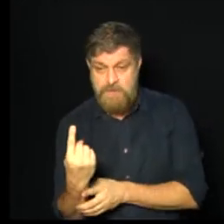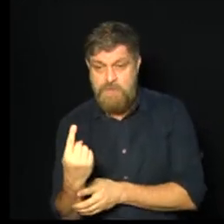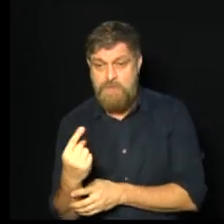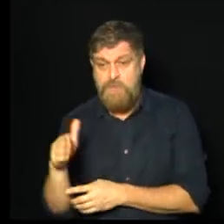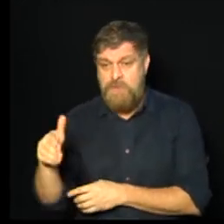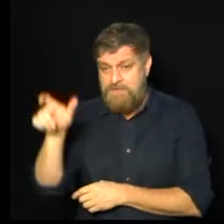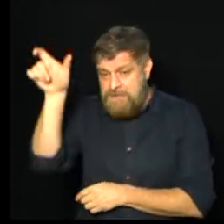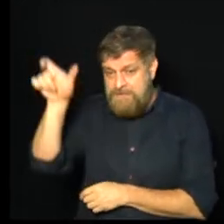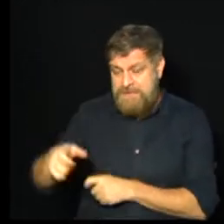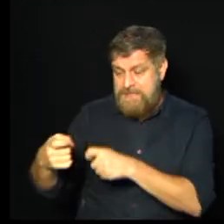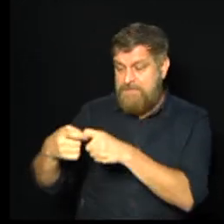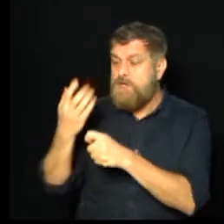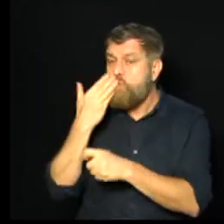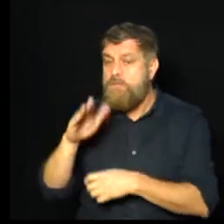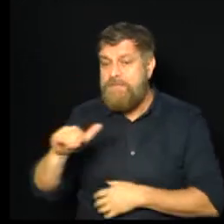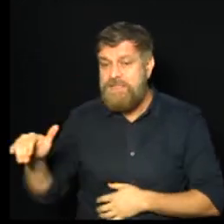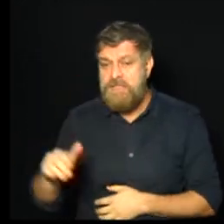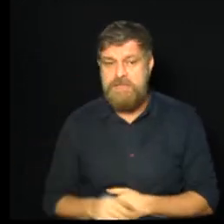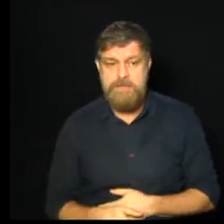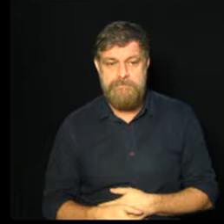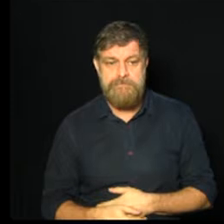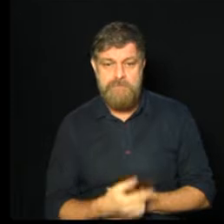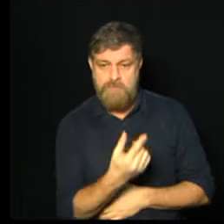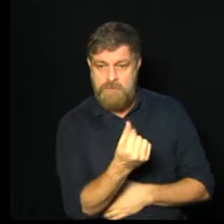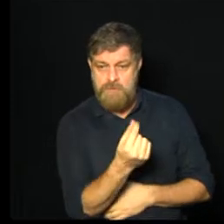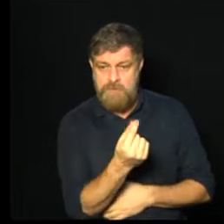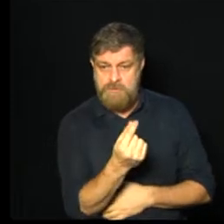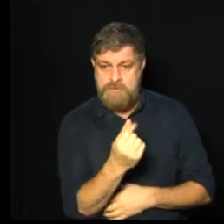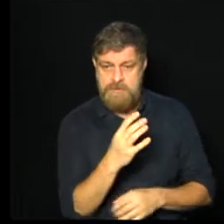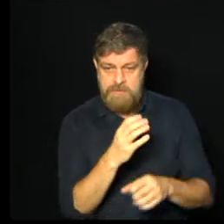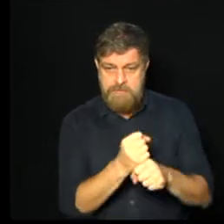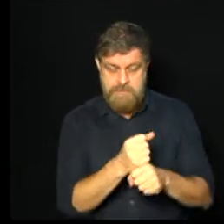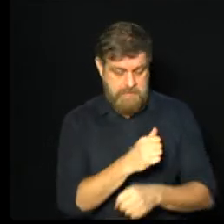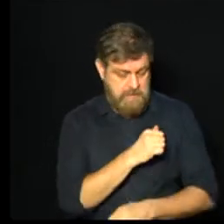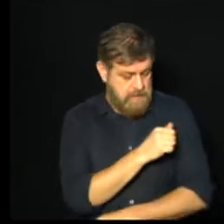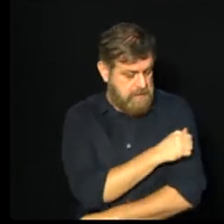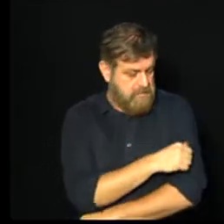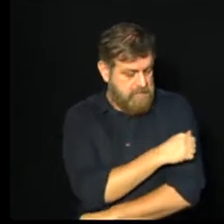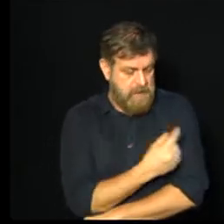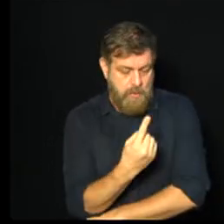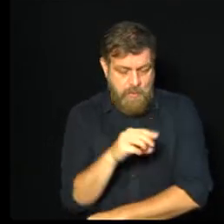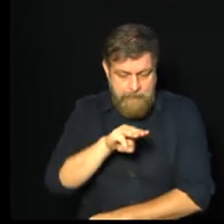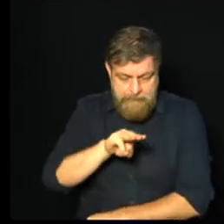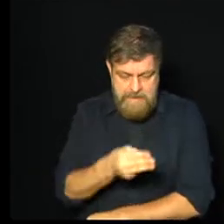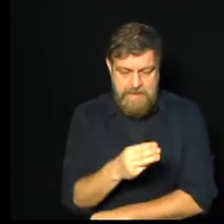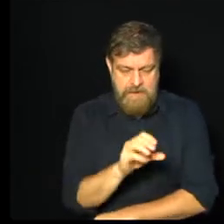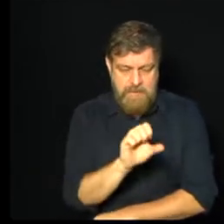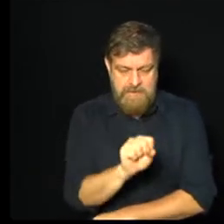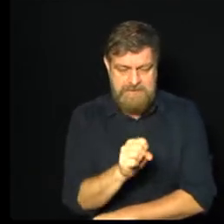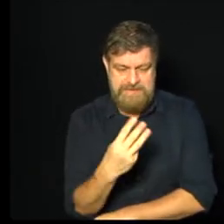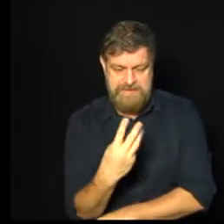dos pediatras. Na classe da enfermagem,